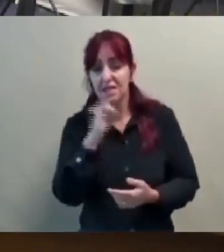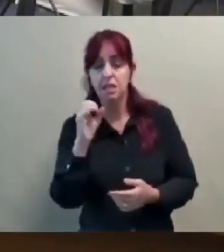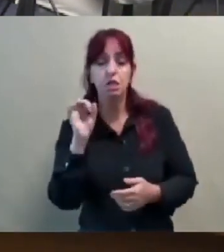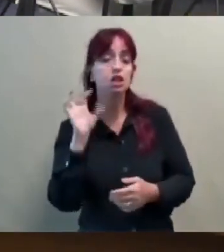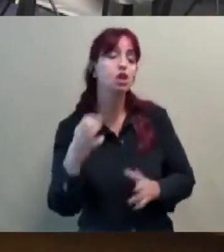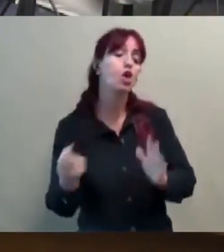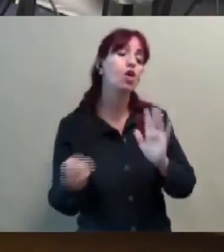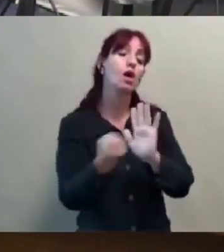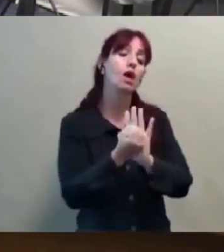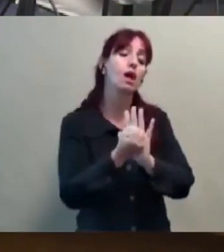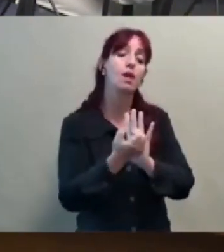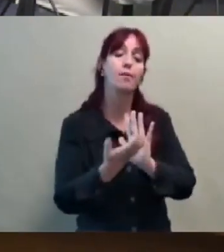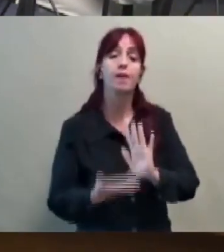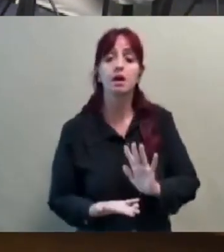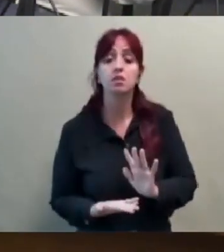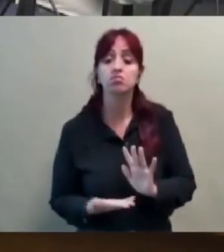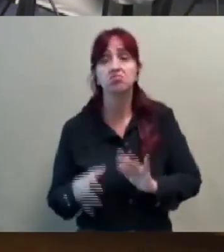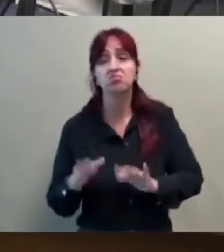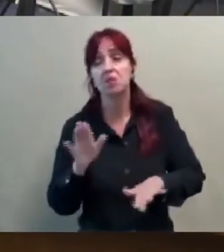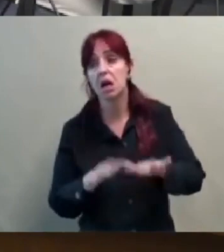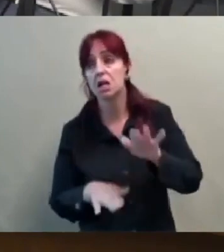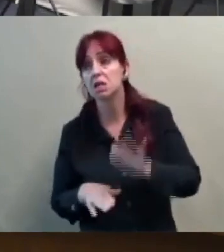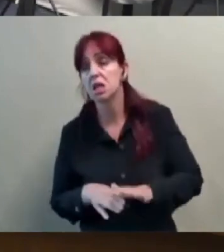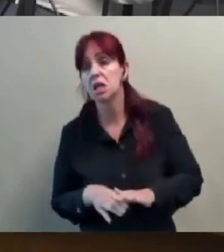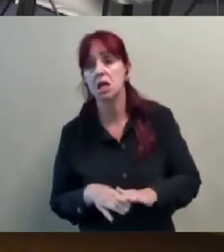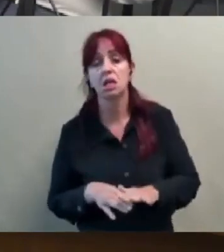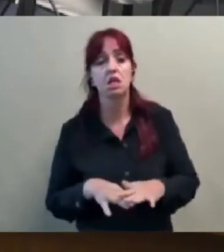aqui, talvez